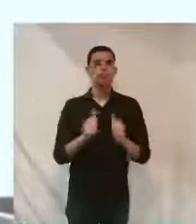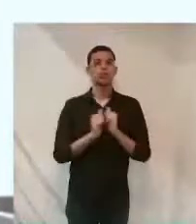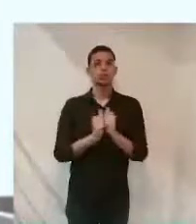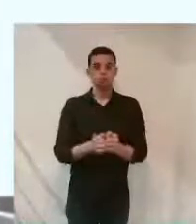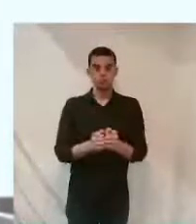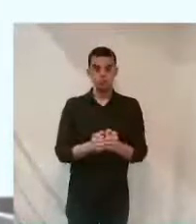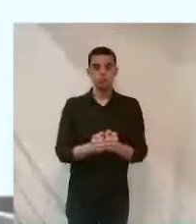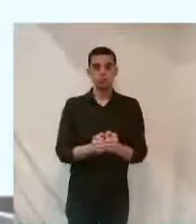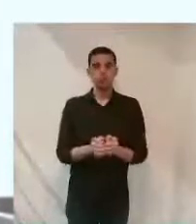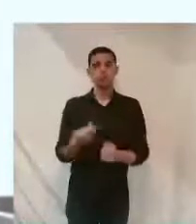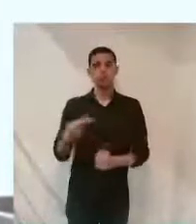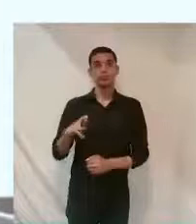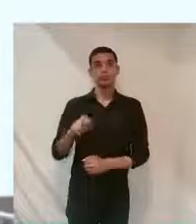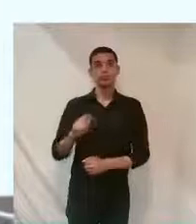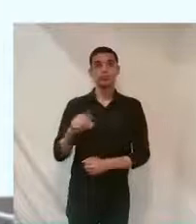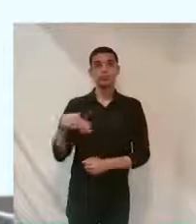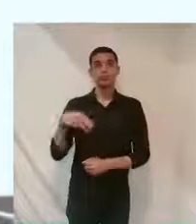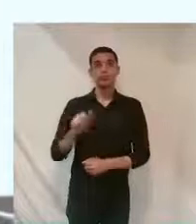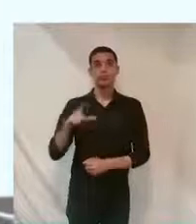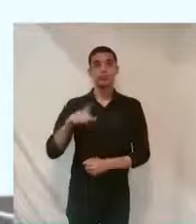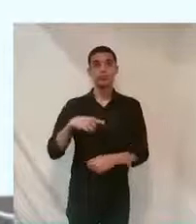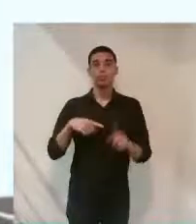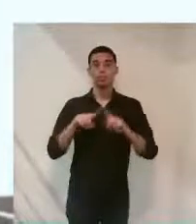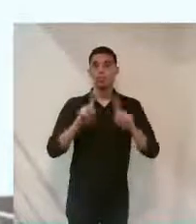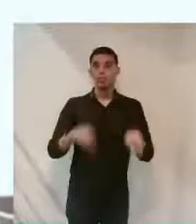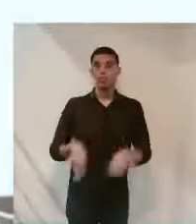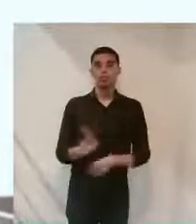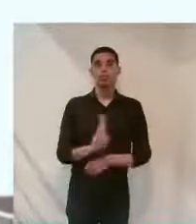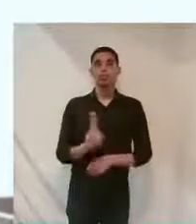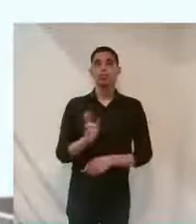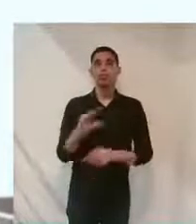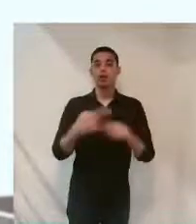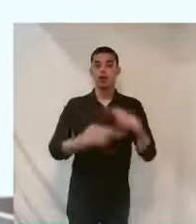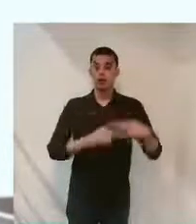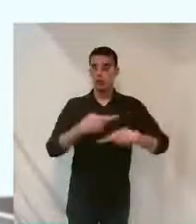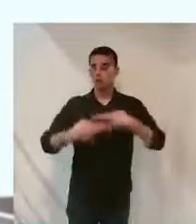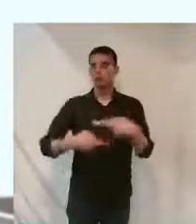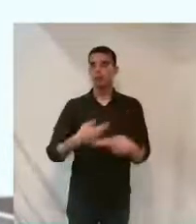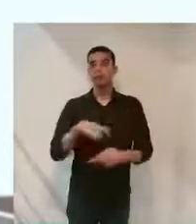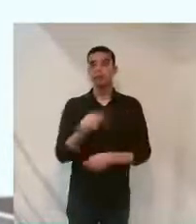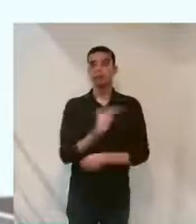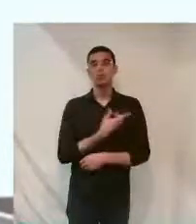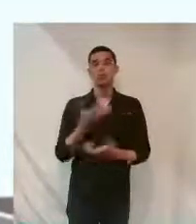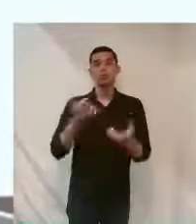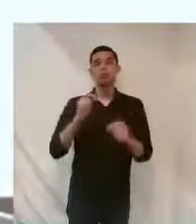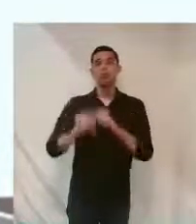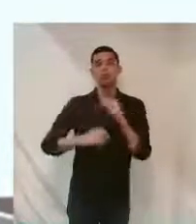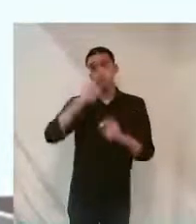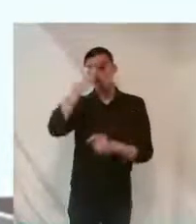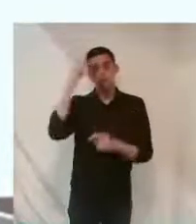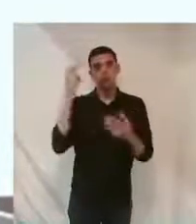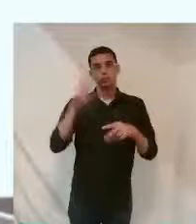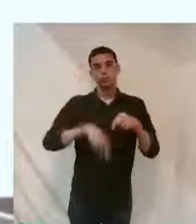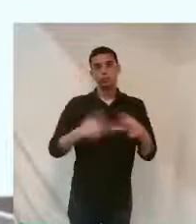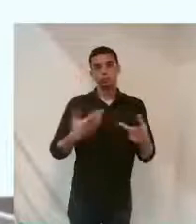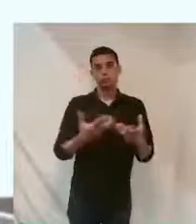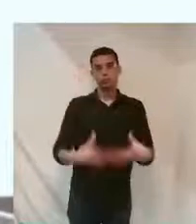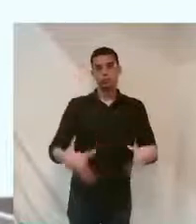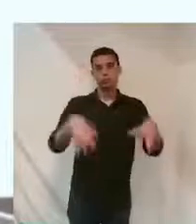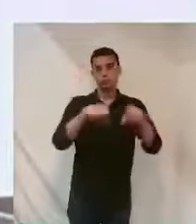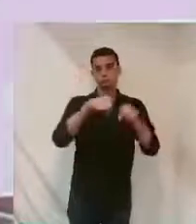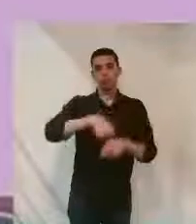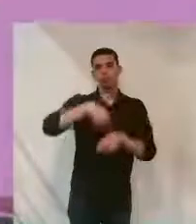A Pragma tem um programa que chama Recupera, é um programa dedicado à recuperação de embalagens pós-consumo, um programa que está